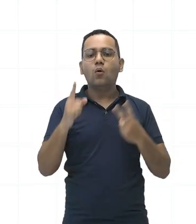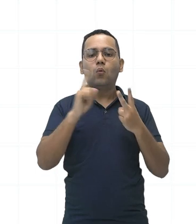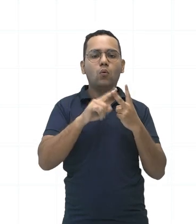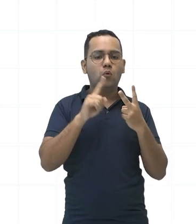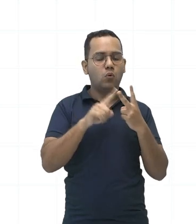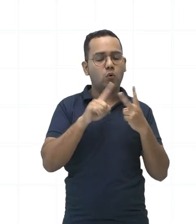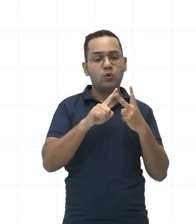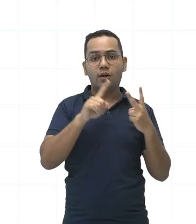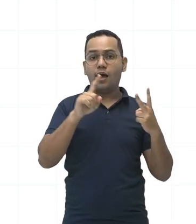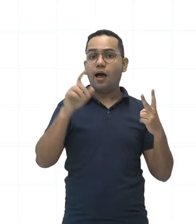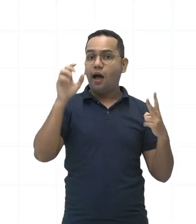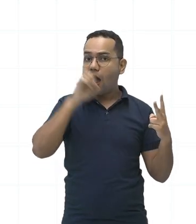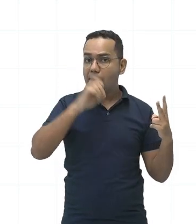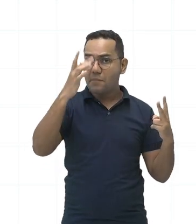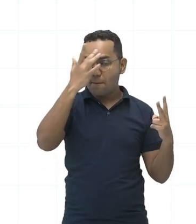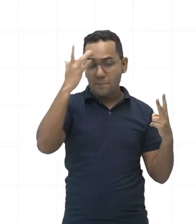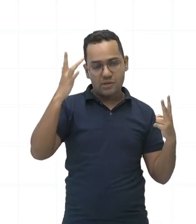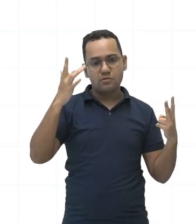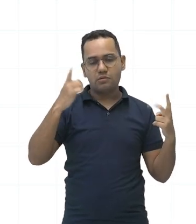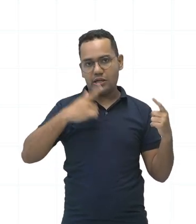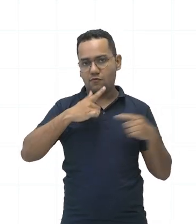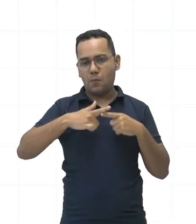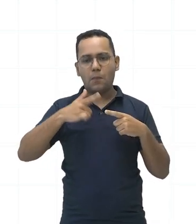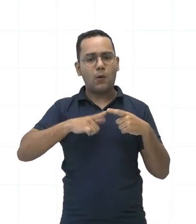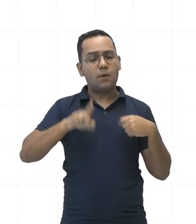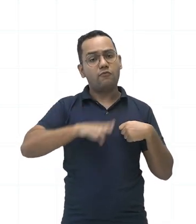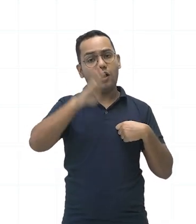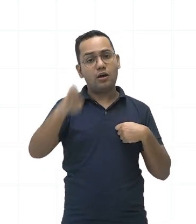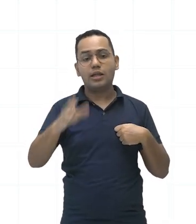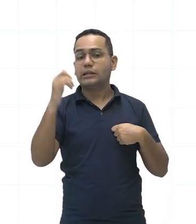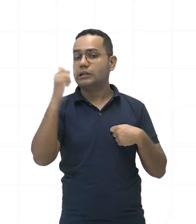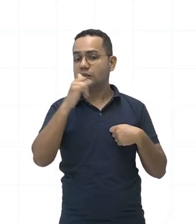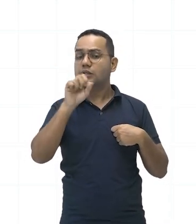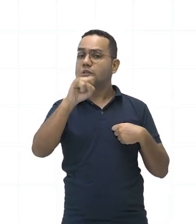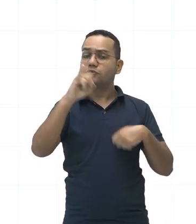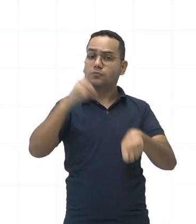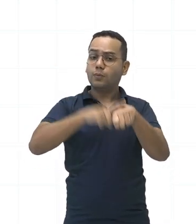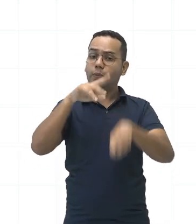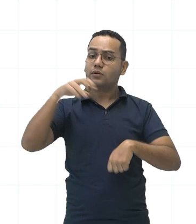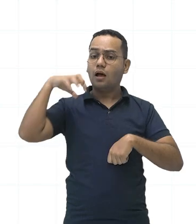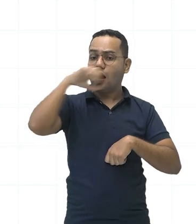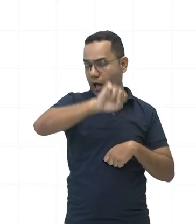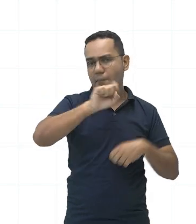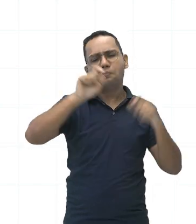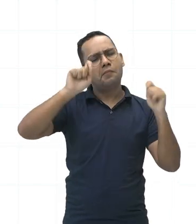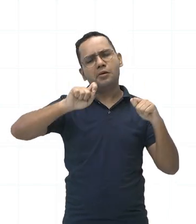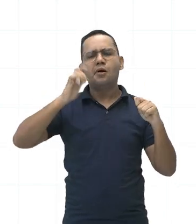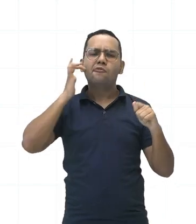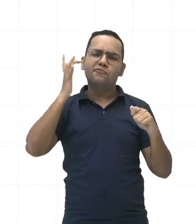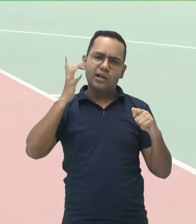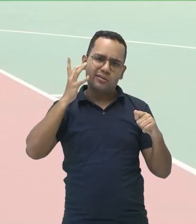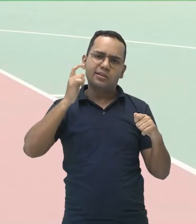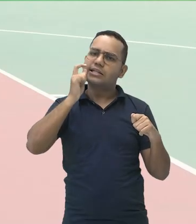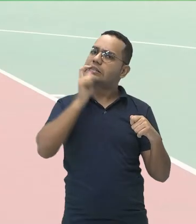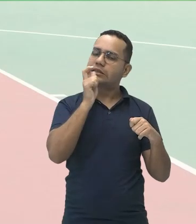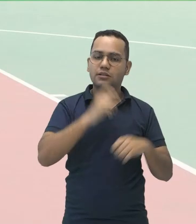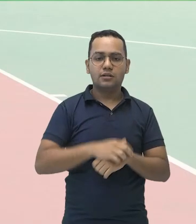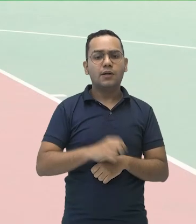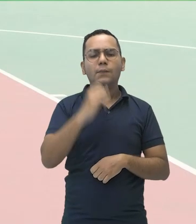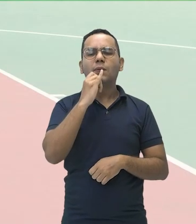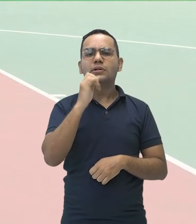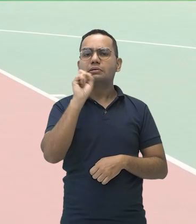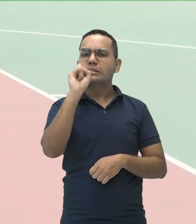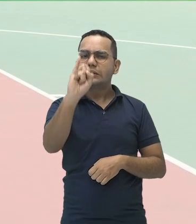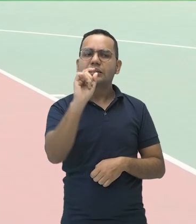dentista. Quanto mais rápido você agir, mais chances de reposição do dente. Então, se o dente só deu aquela saidinha,